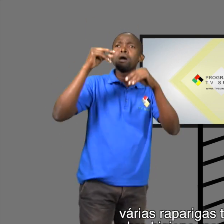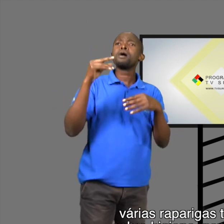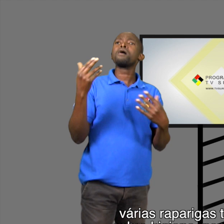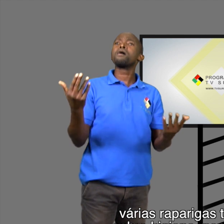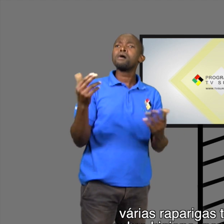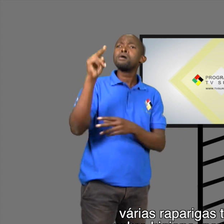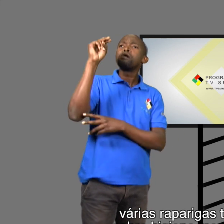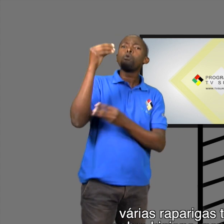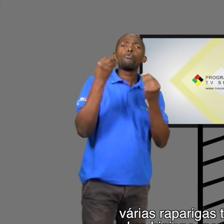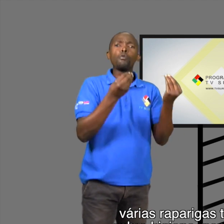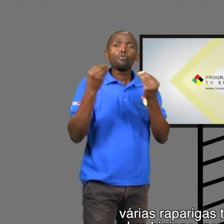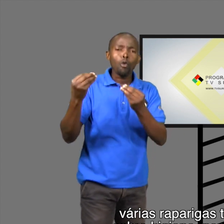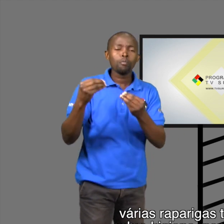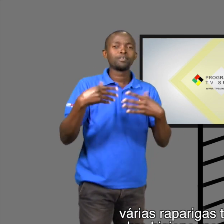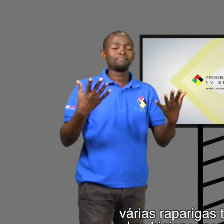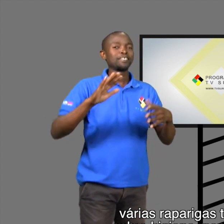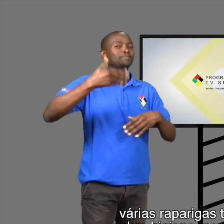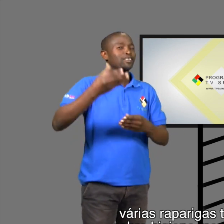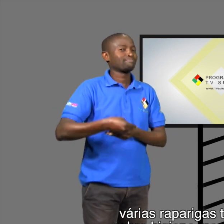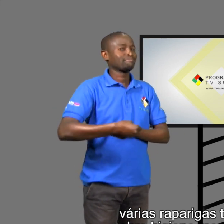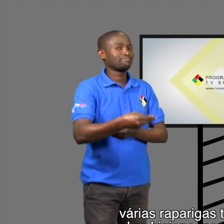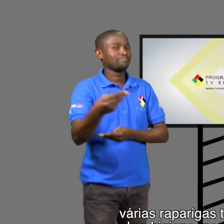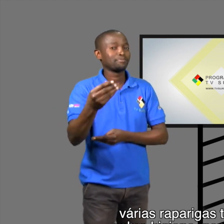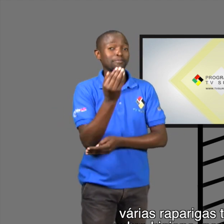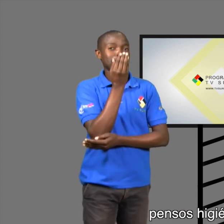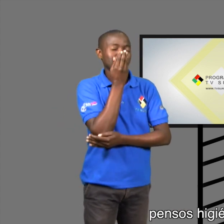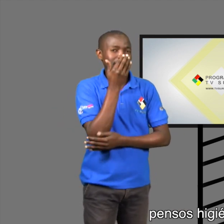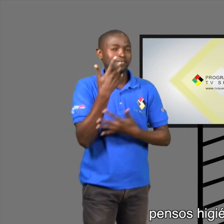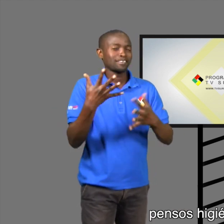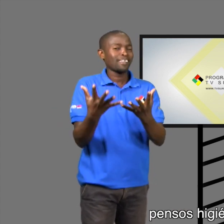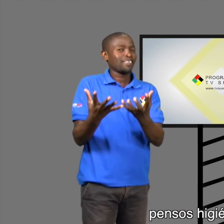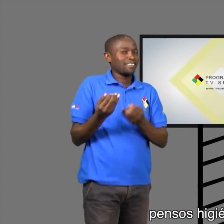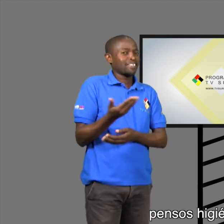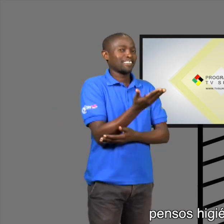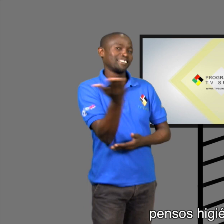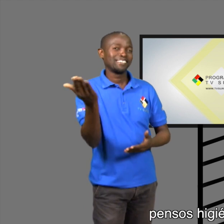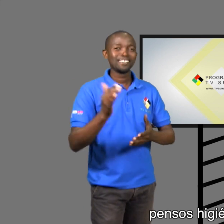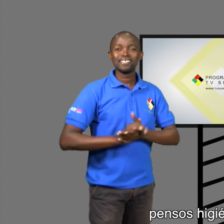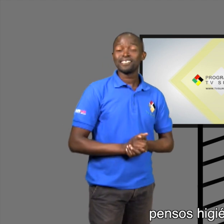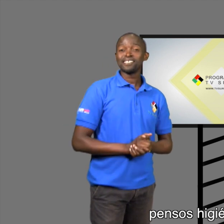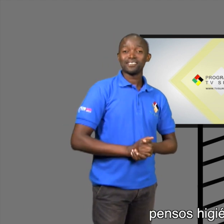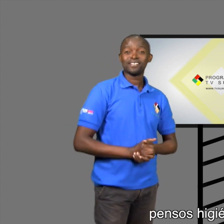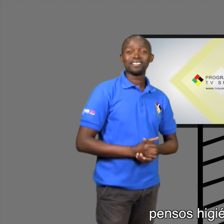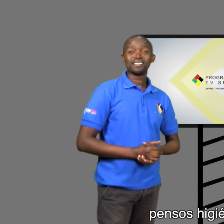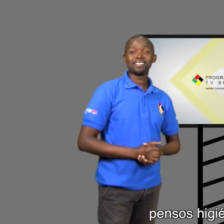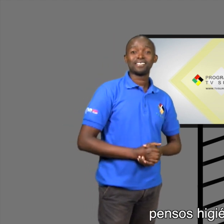tiveram educação sobre higiene menstrual e receberam pêncios higiênicos grátis.